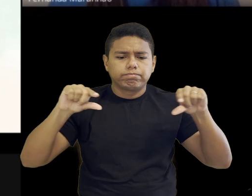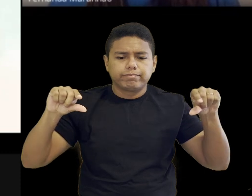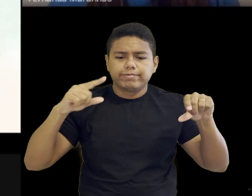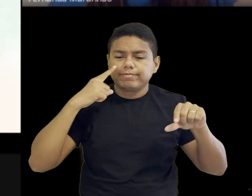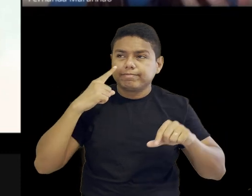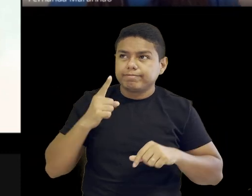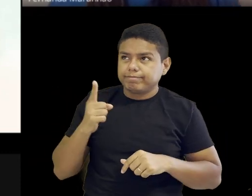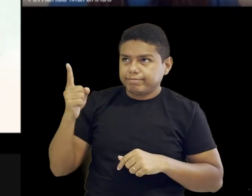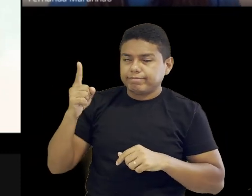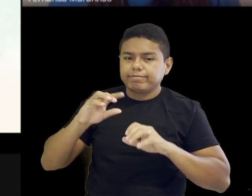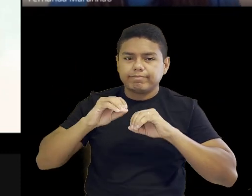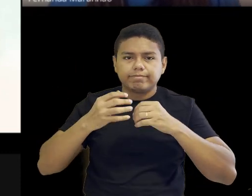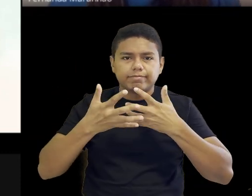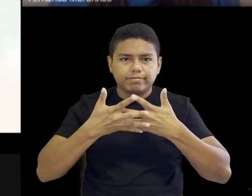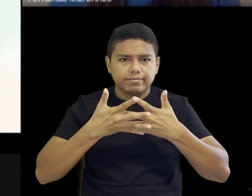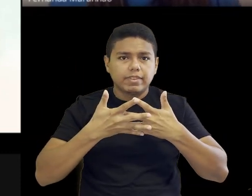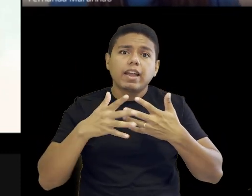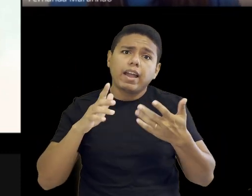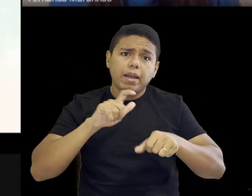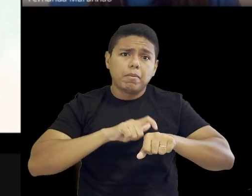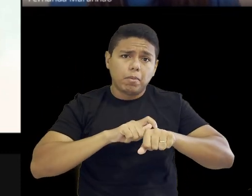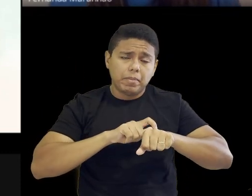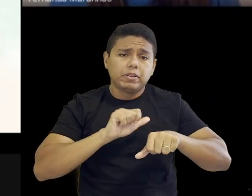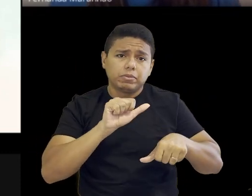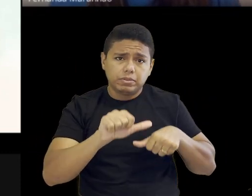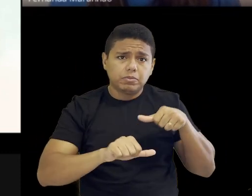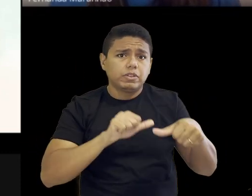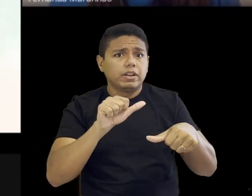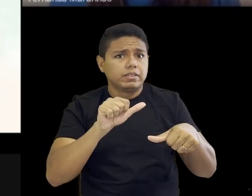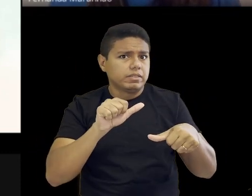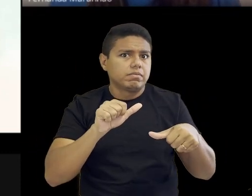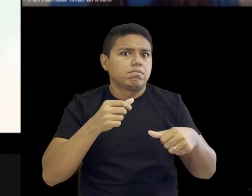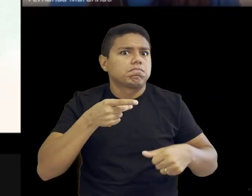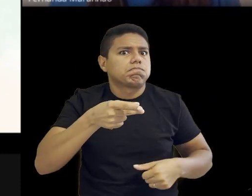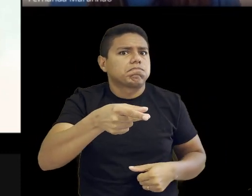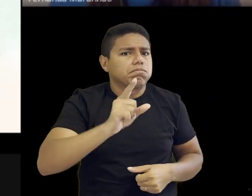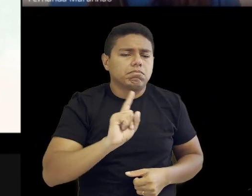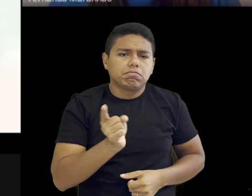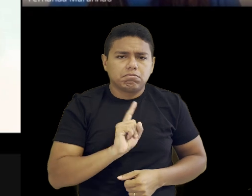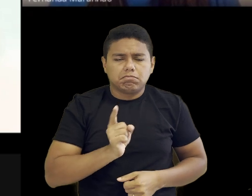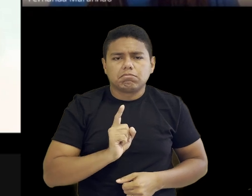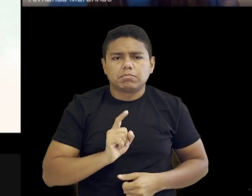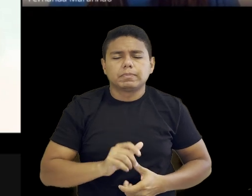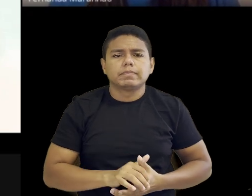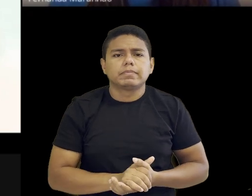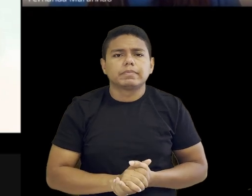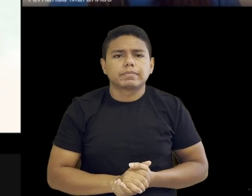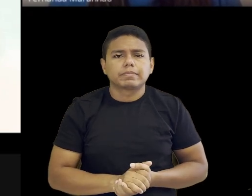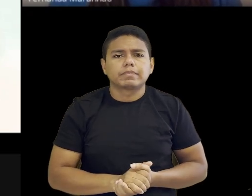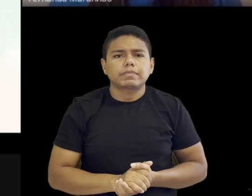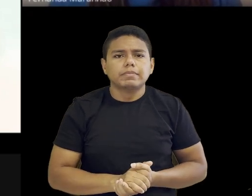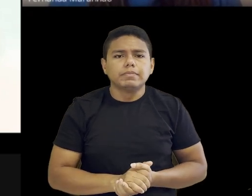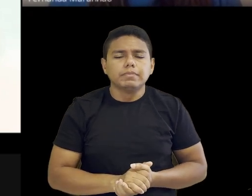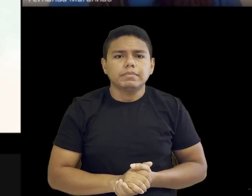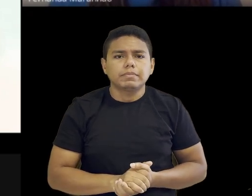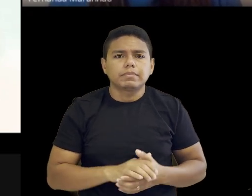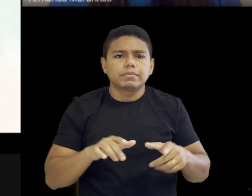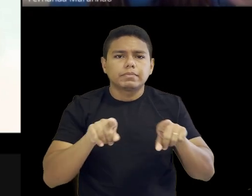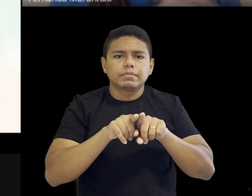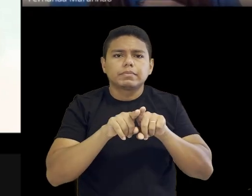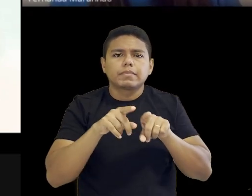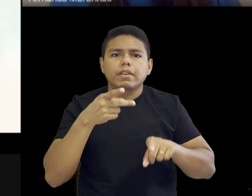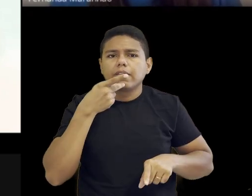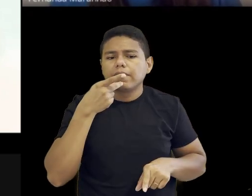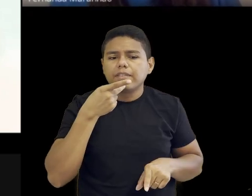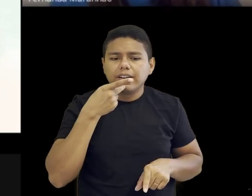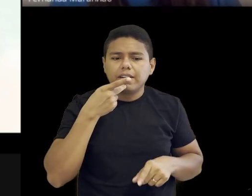de localização desconhecida, mas lembrar que é uma condição transitória que demanda atenção, porque pode tratar-se de uma gestação ectópica.